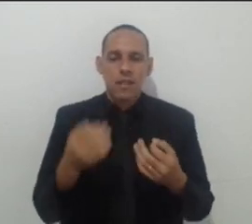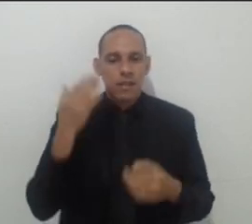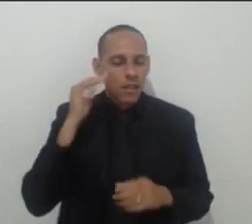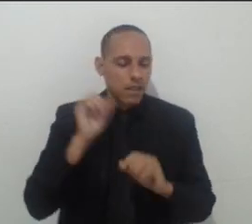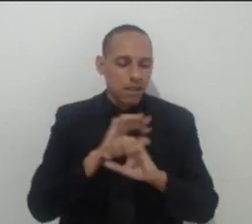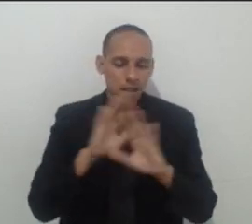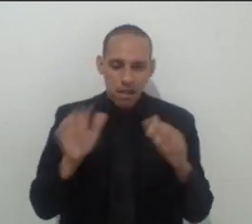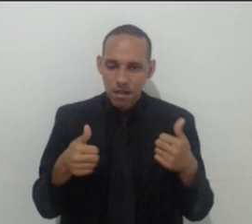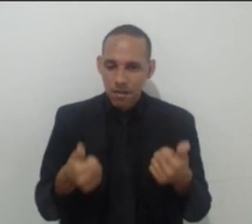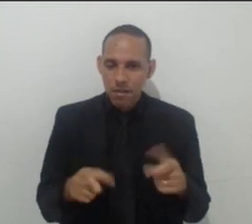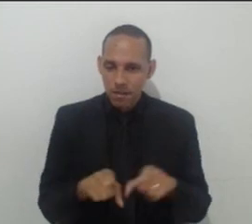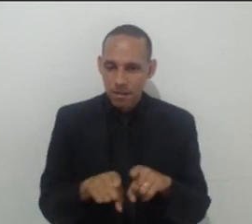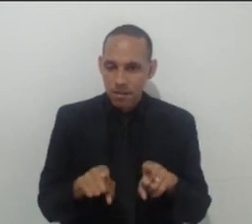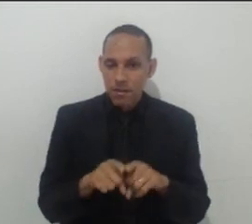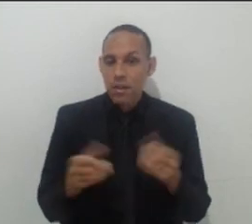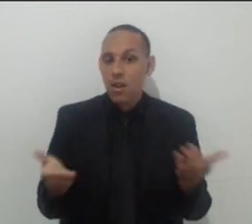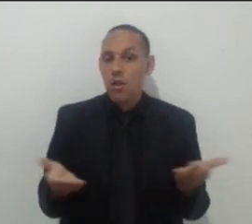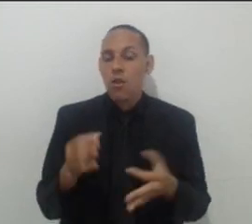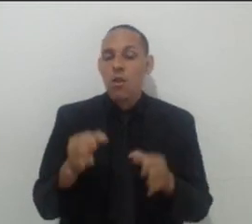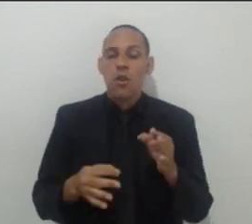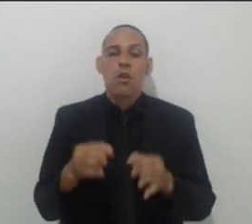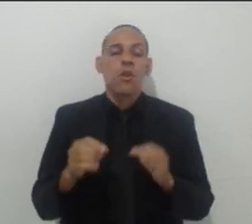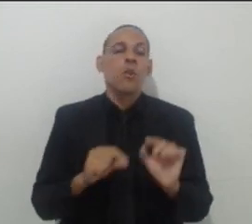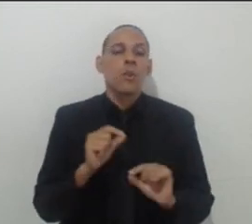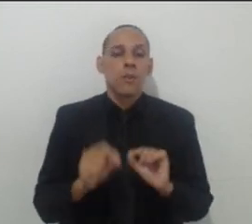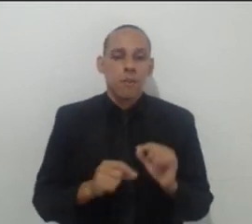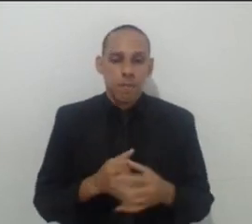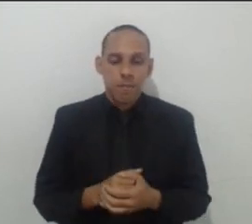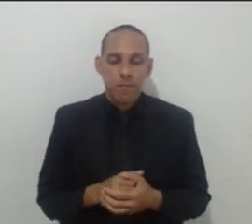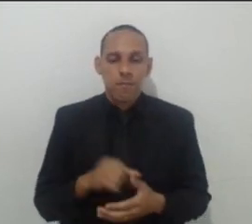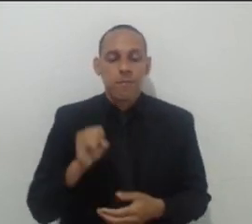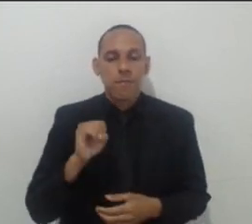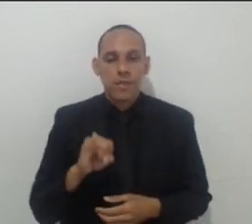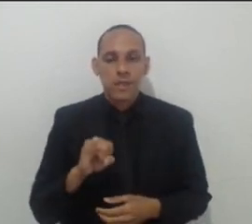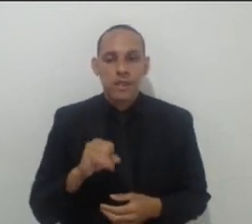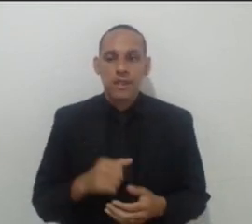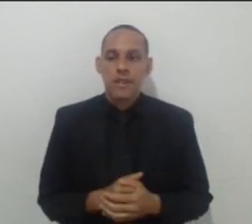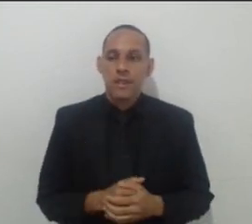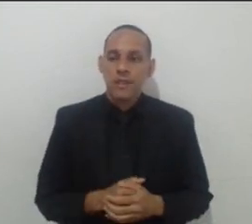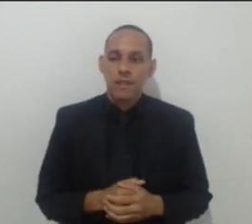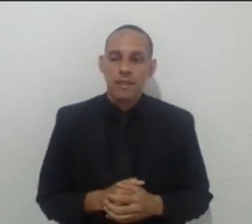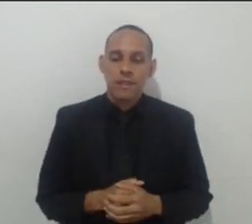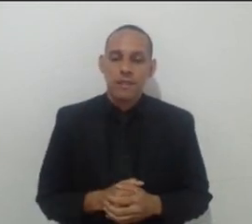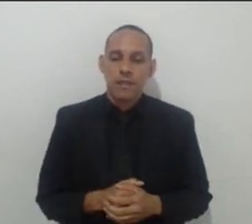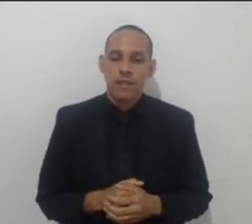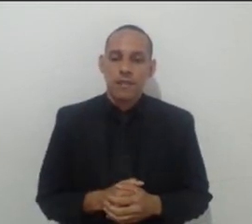O que vai ser julgado aqui hoje, excelência, é saber se